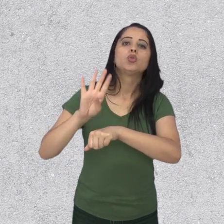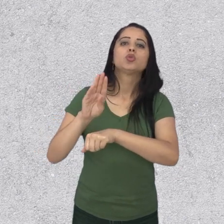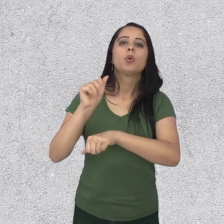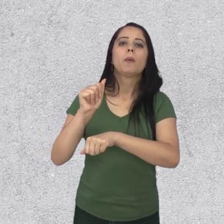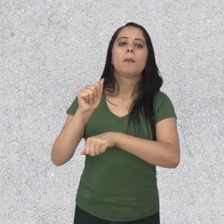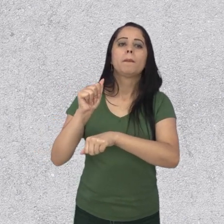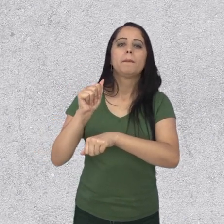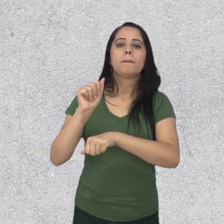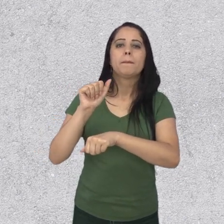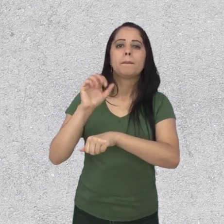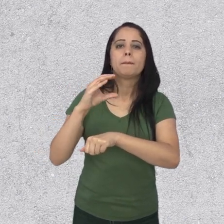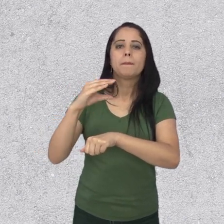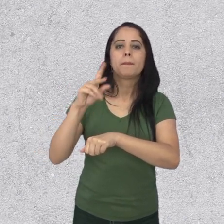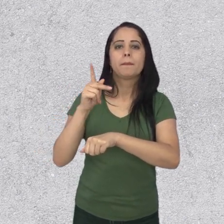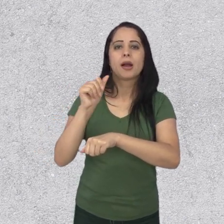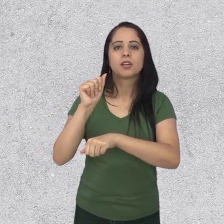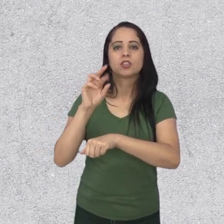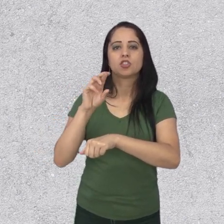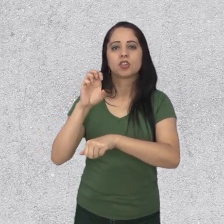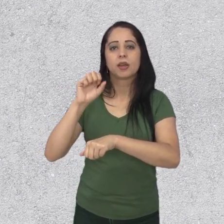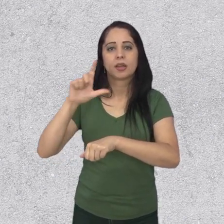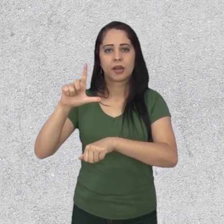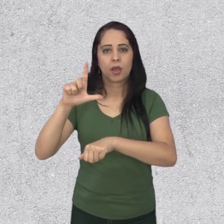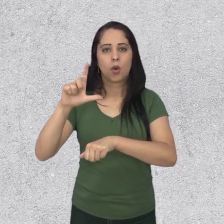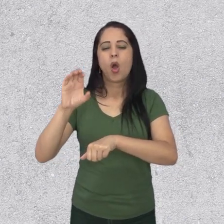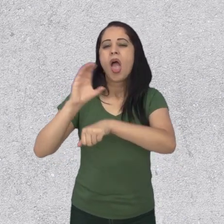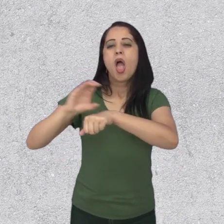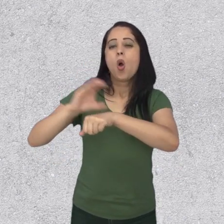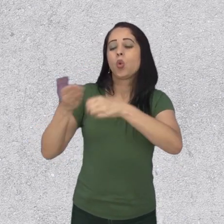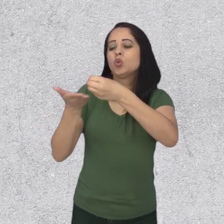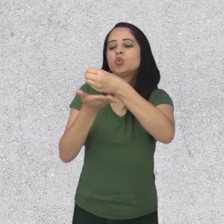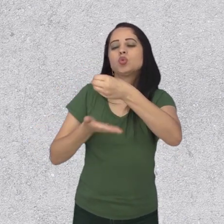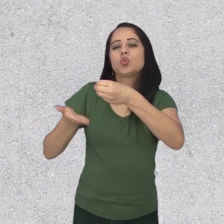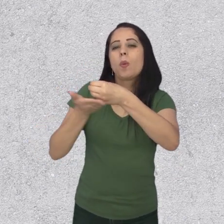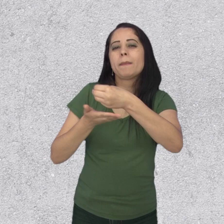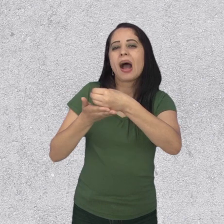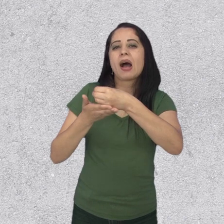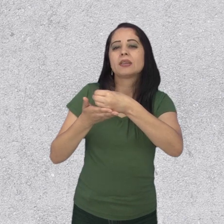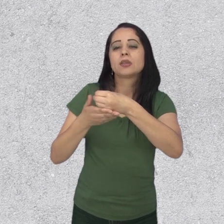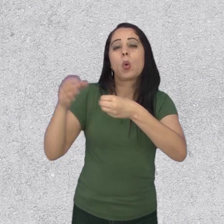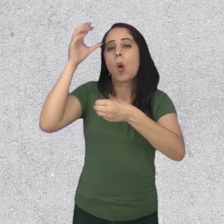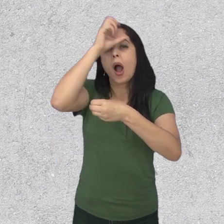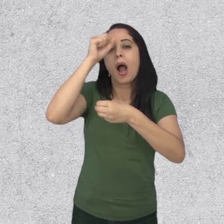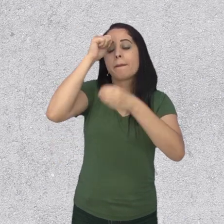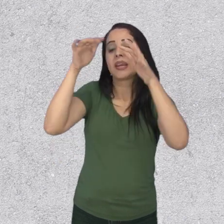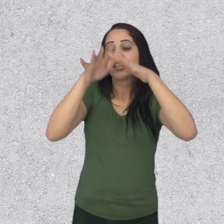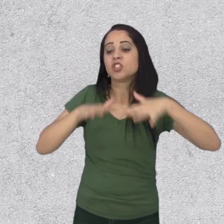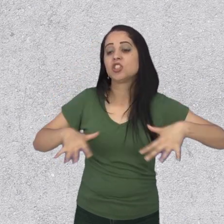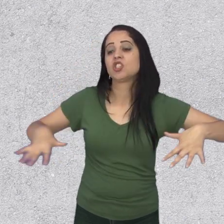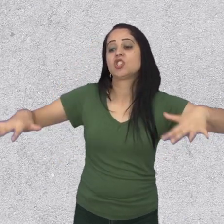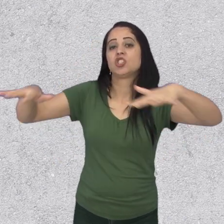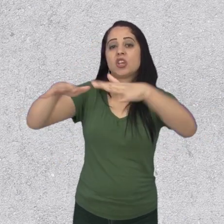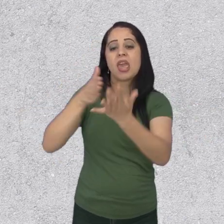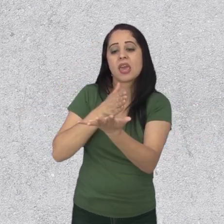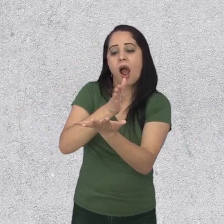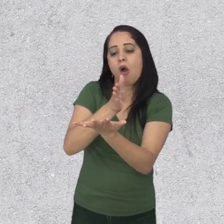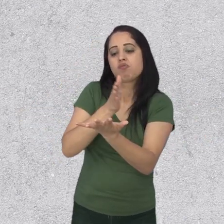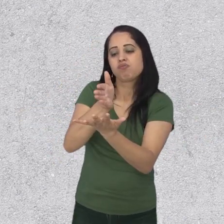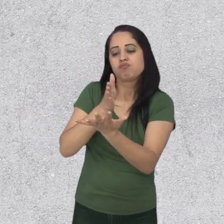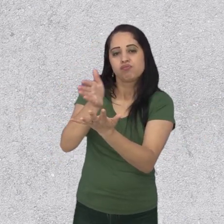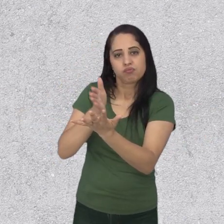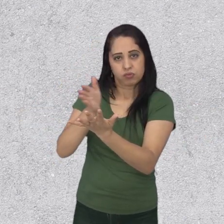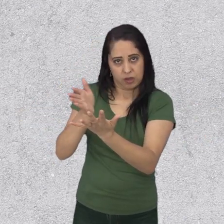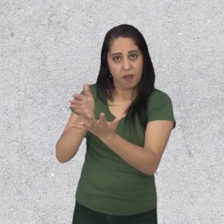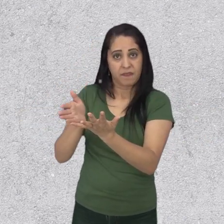tipo bacharelado, ou seja, oferece uma formação generalista que habilita o profissional a trabalhar nas diversas áreas